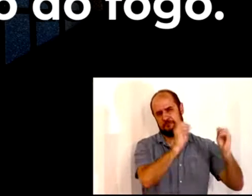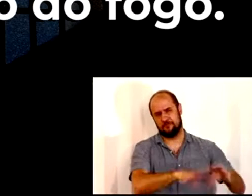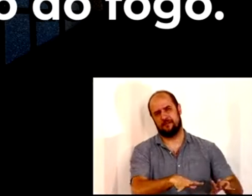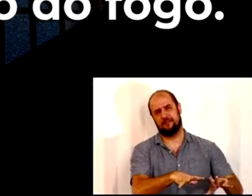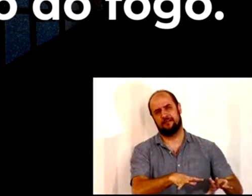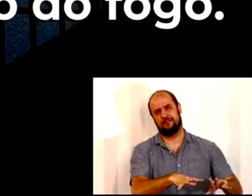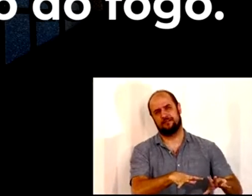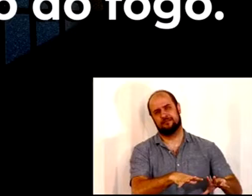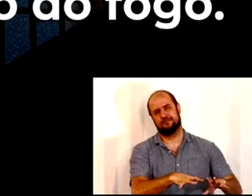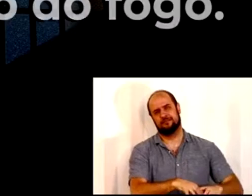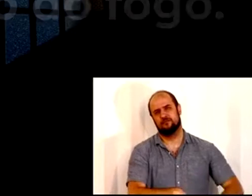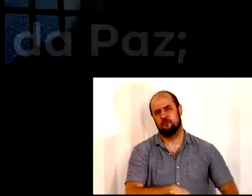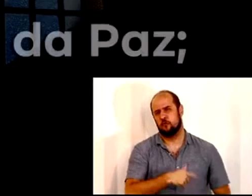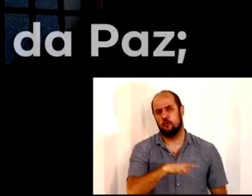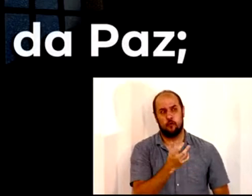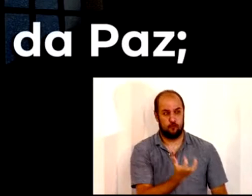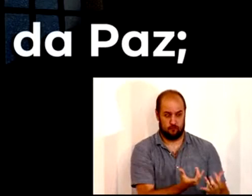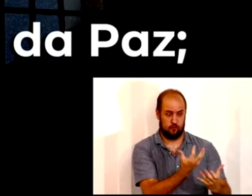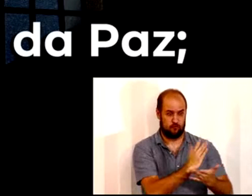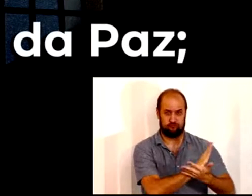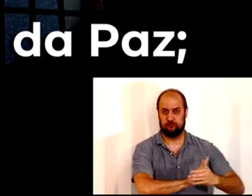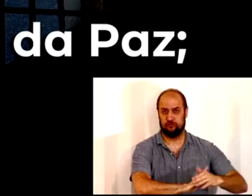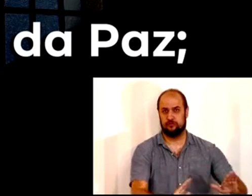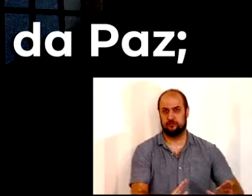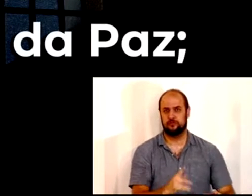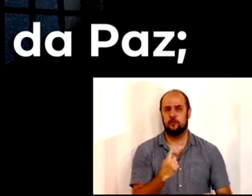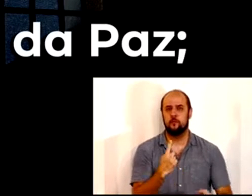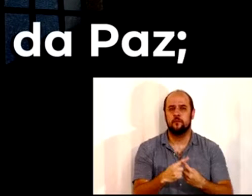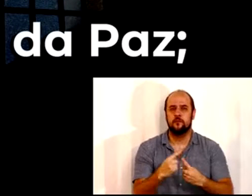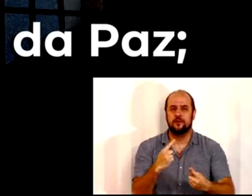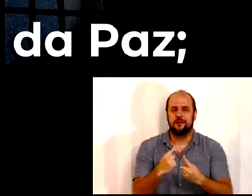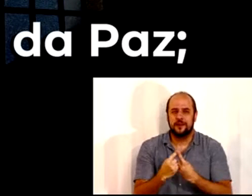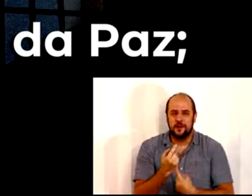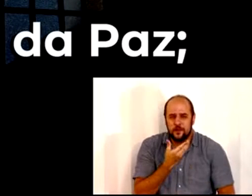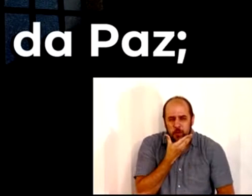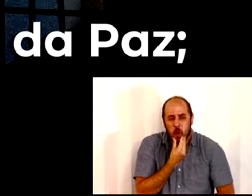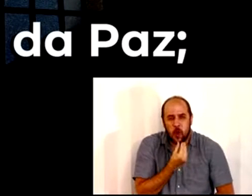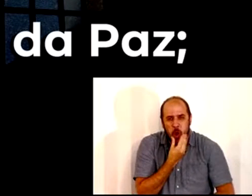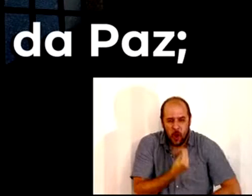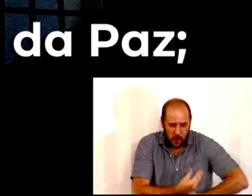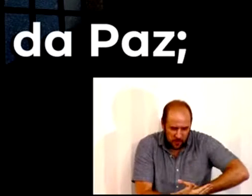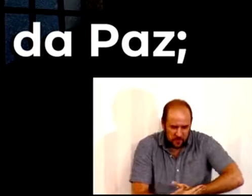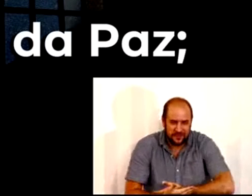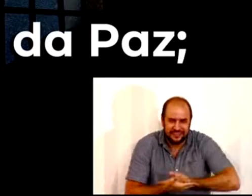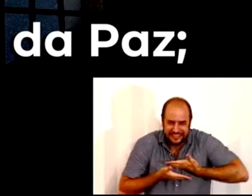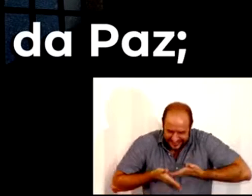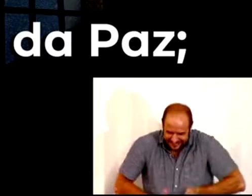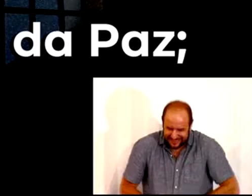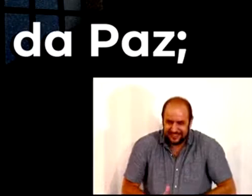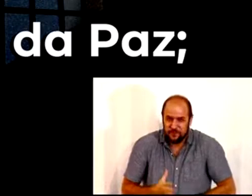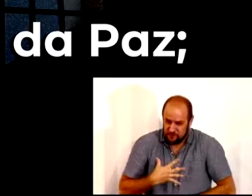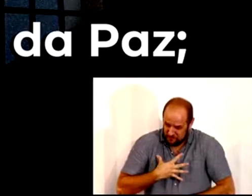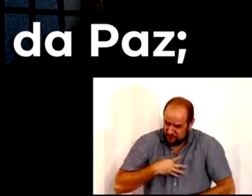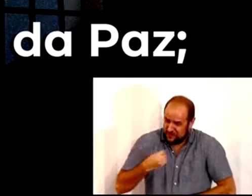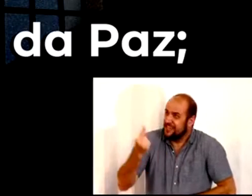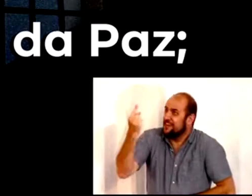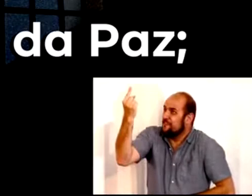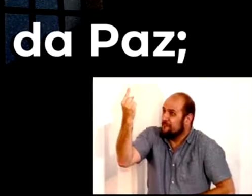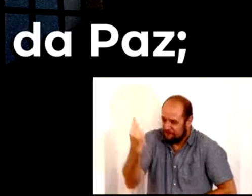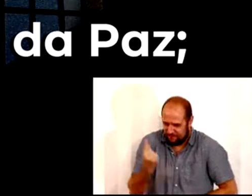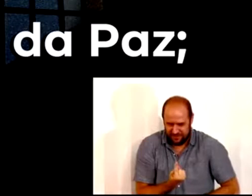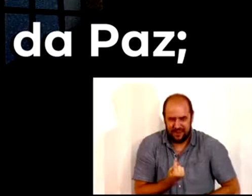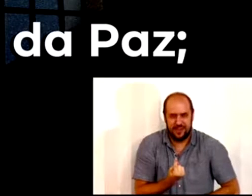servirão de pasto ao fogo, porque um menino nos nasceu, um filho se nos deu,